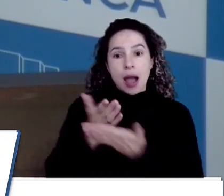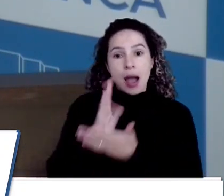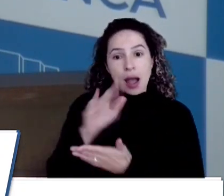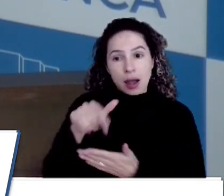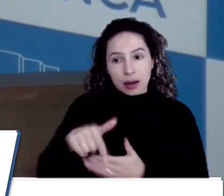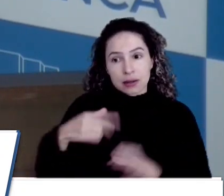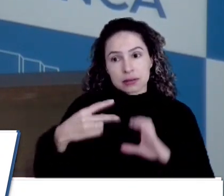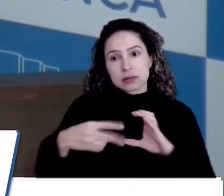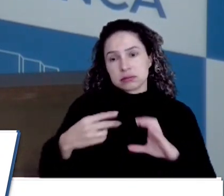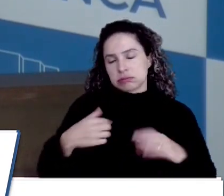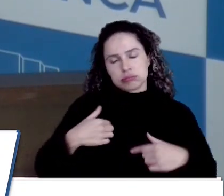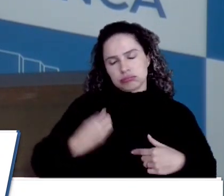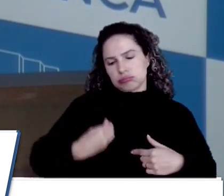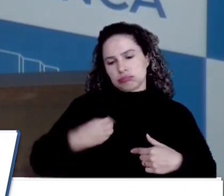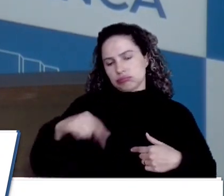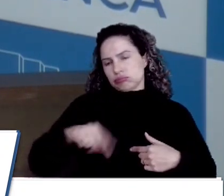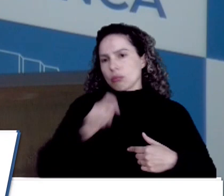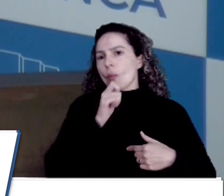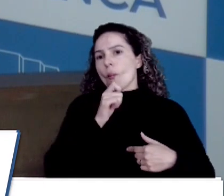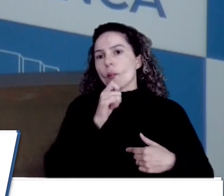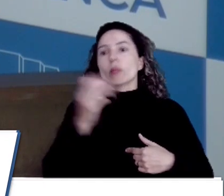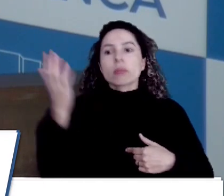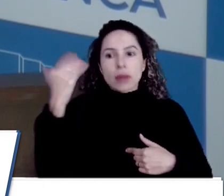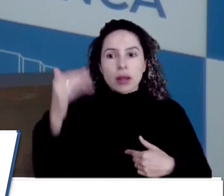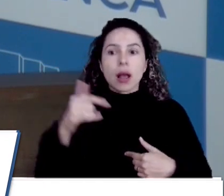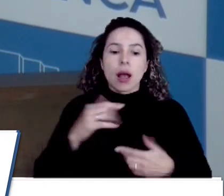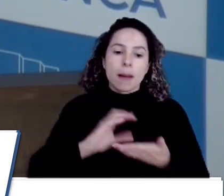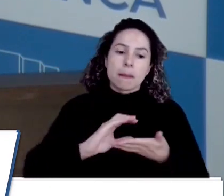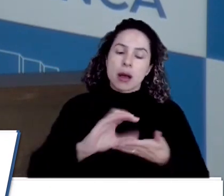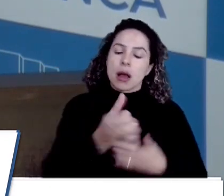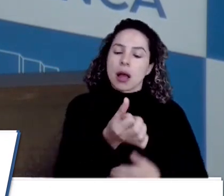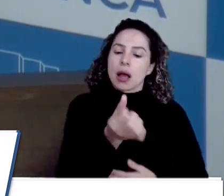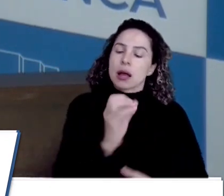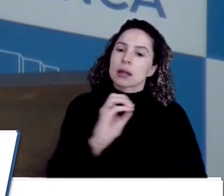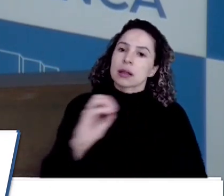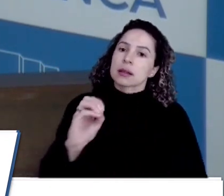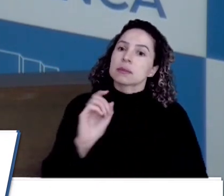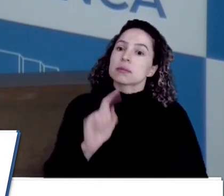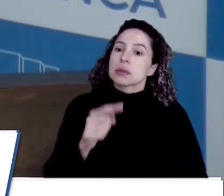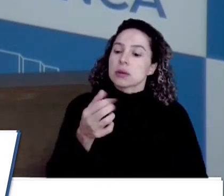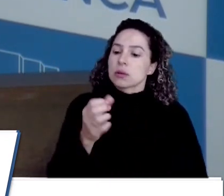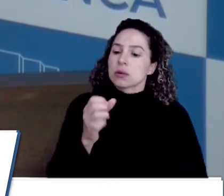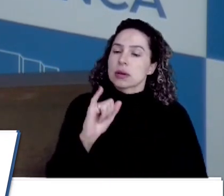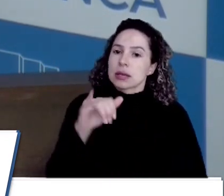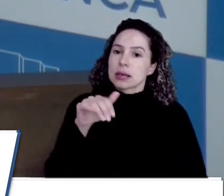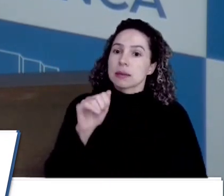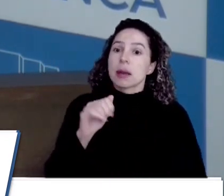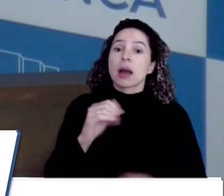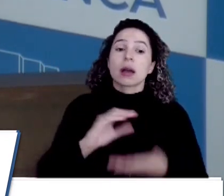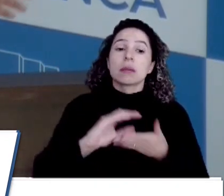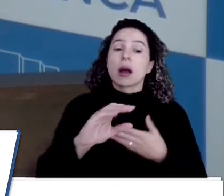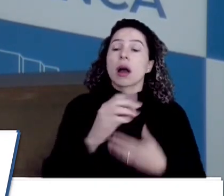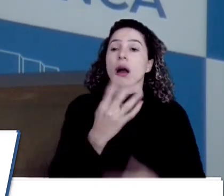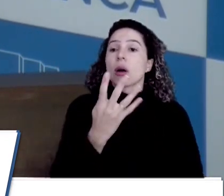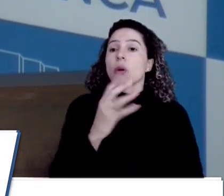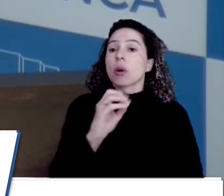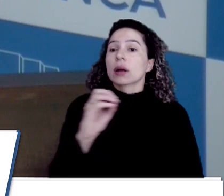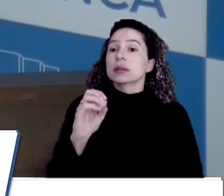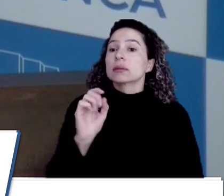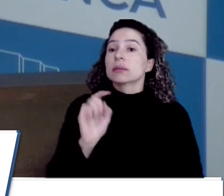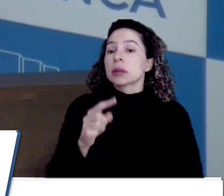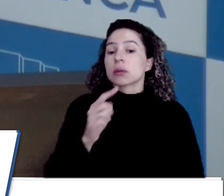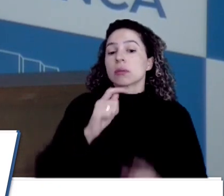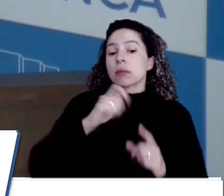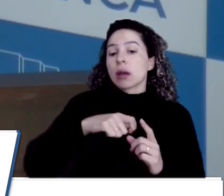não estava aqui na época, que era para mandar 600 mil para o IMA e mandaram 400 mil por mês. Aí o que